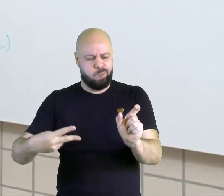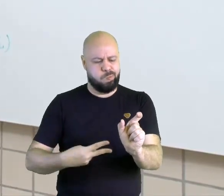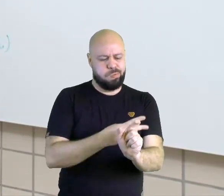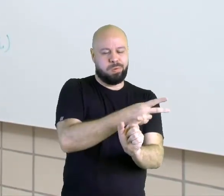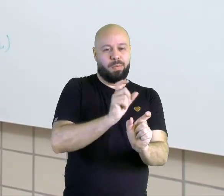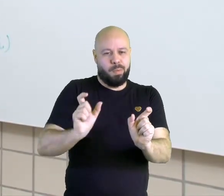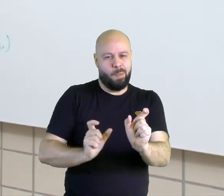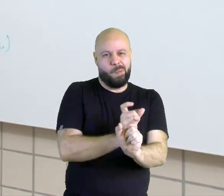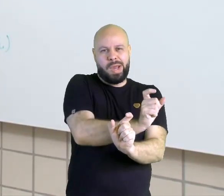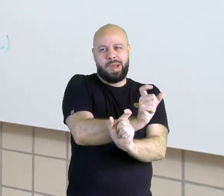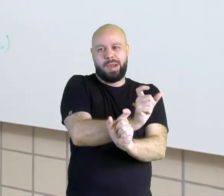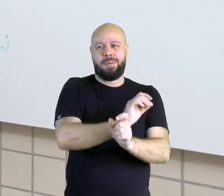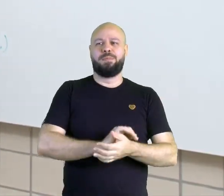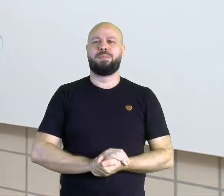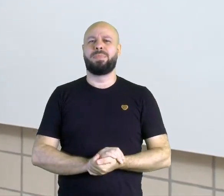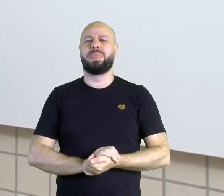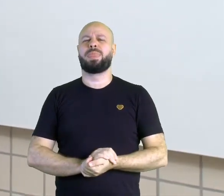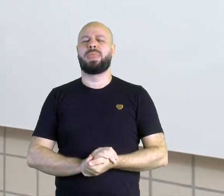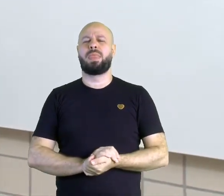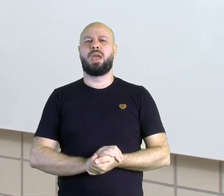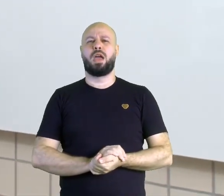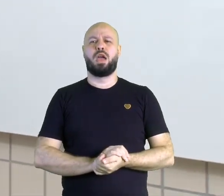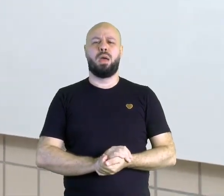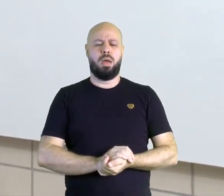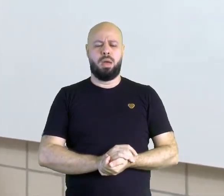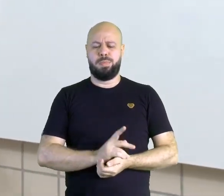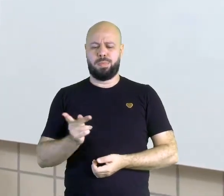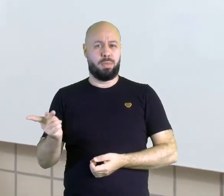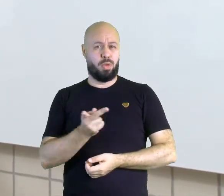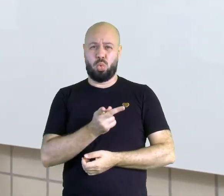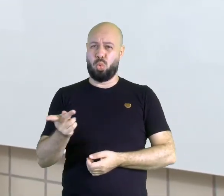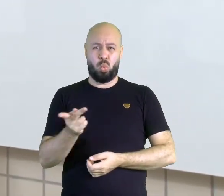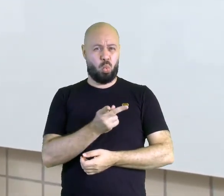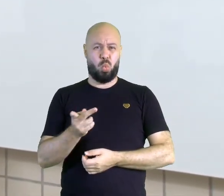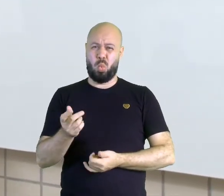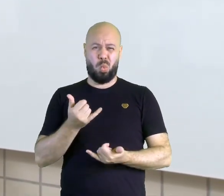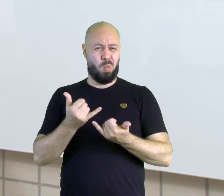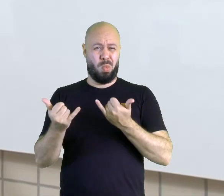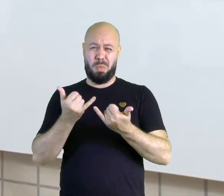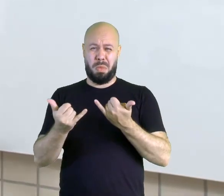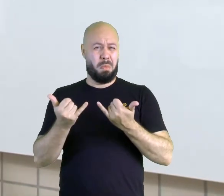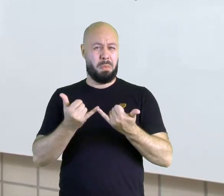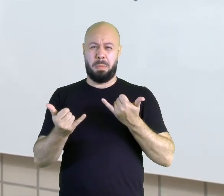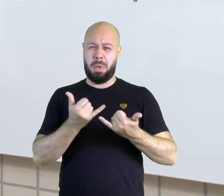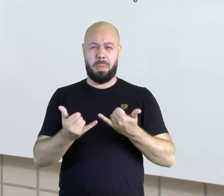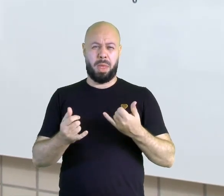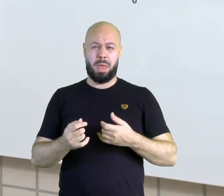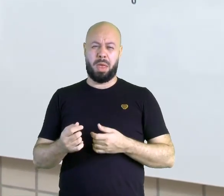isso, pessoal. O simple present e o present continuous não tem muita